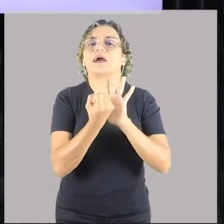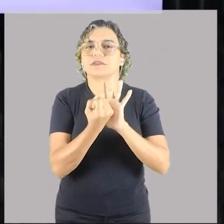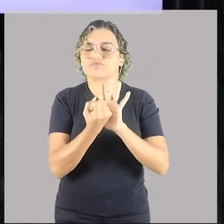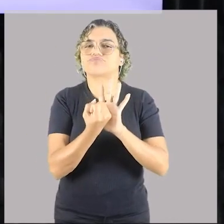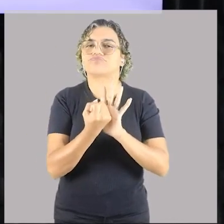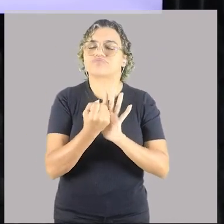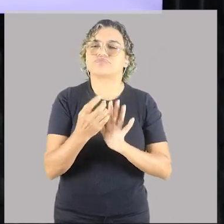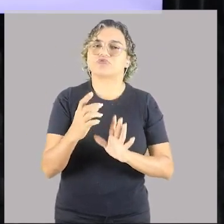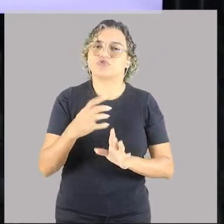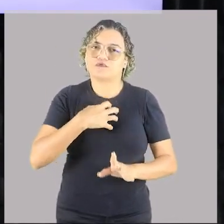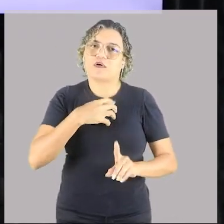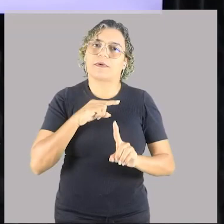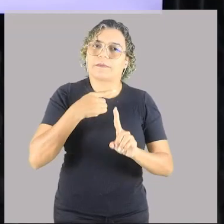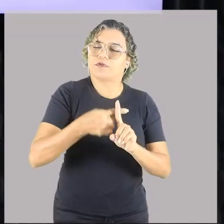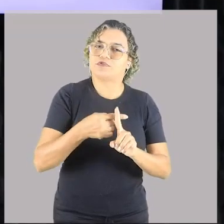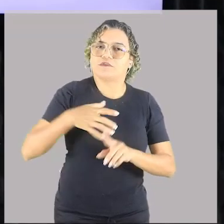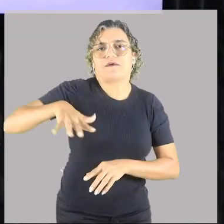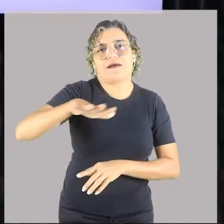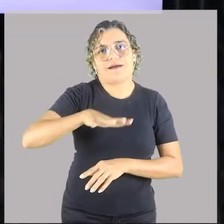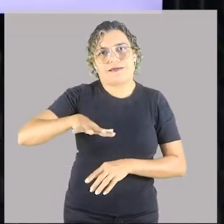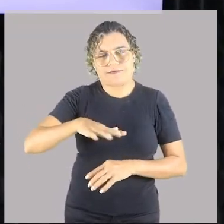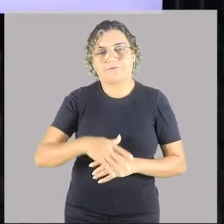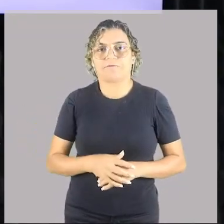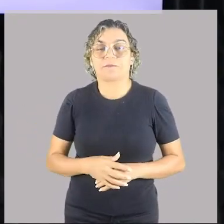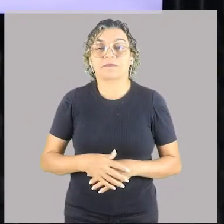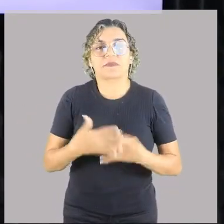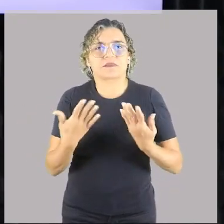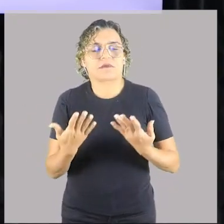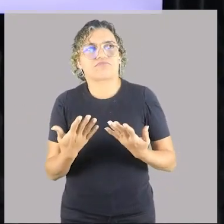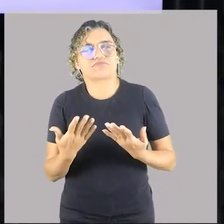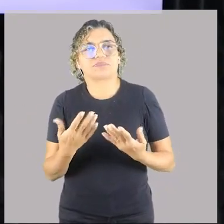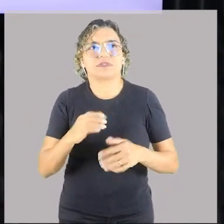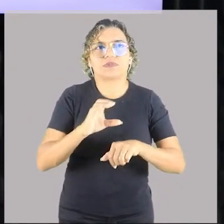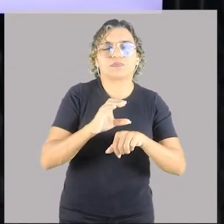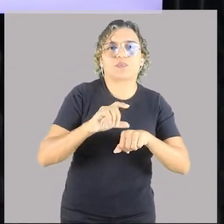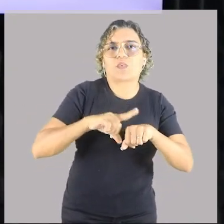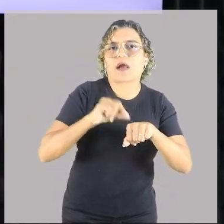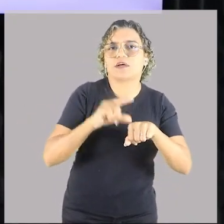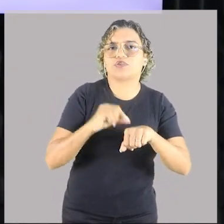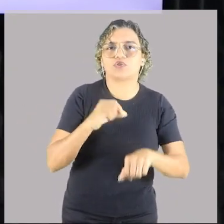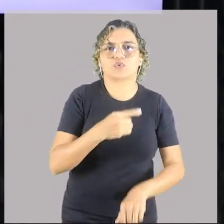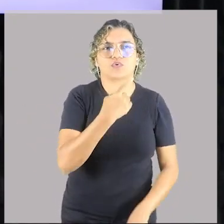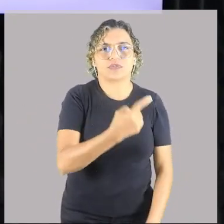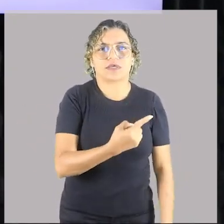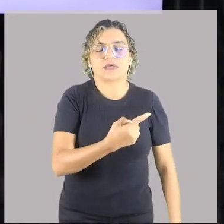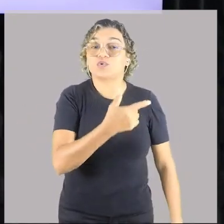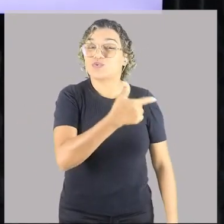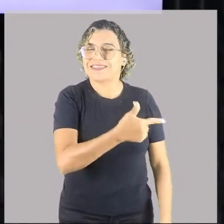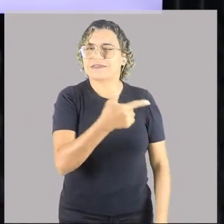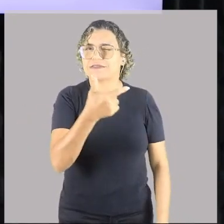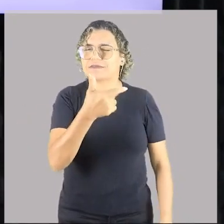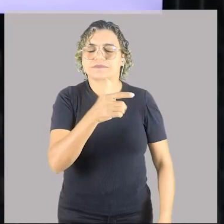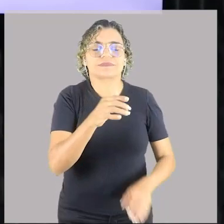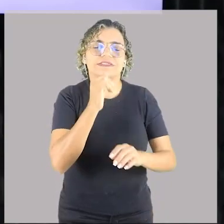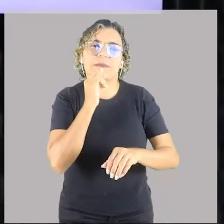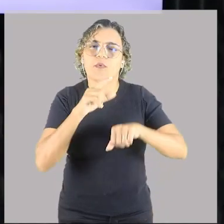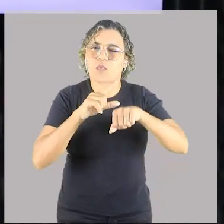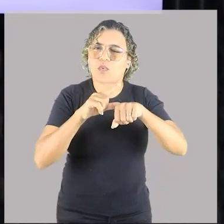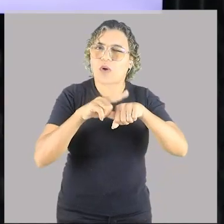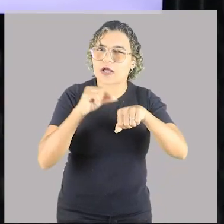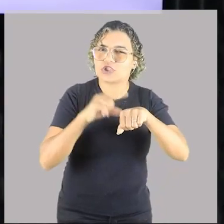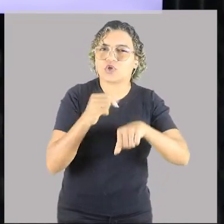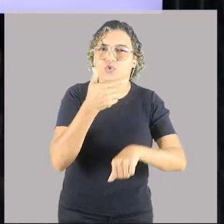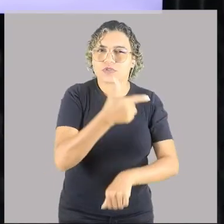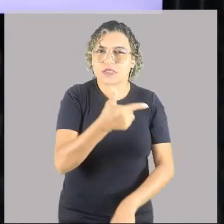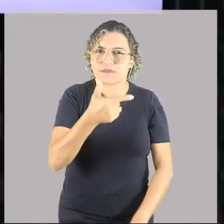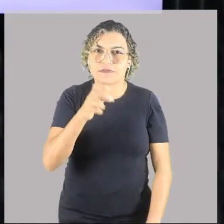forma positiva esse cenário. Ora, o que o artigo 225 da Constituição Federal ele acaba nos